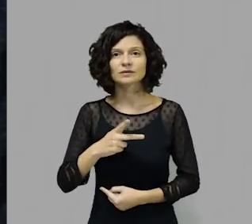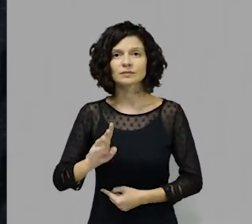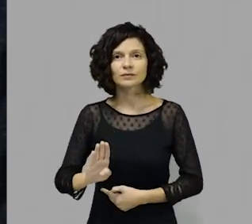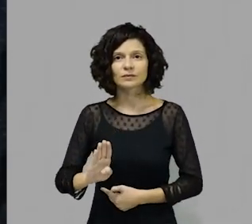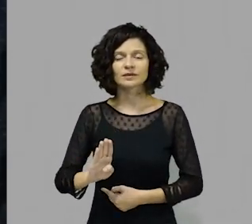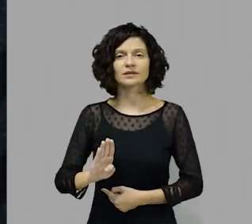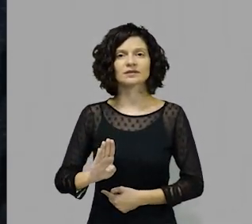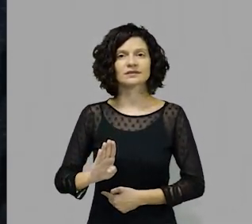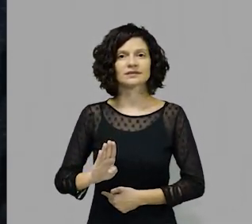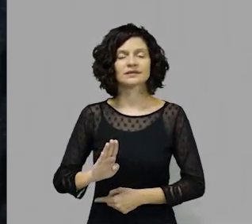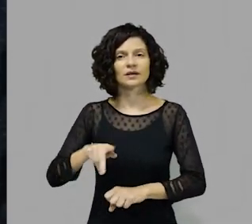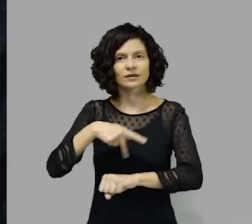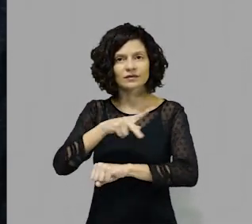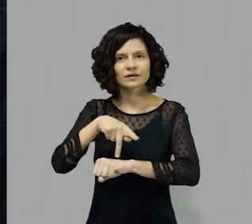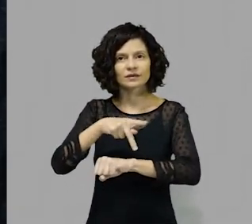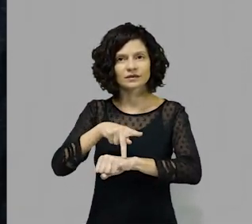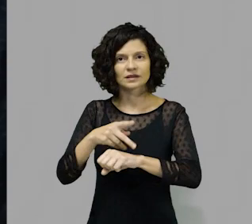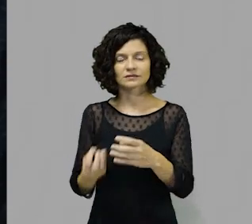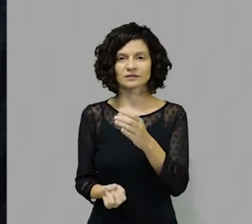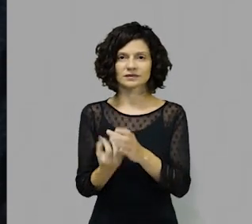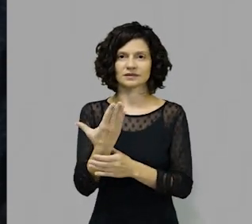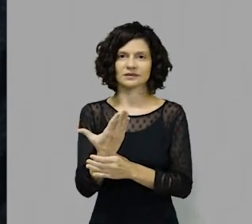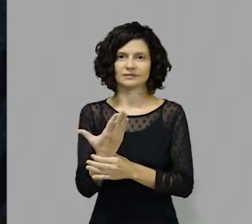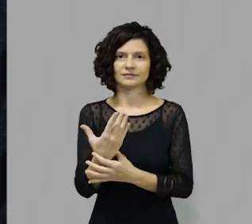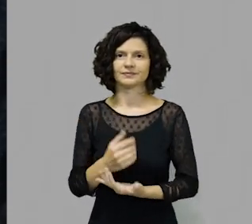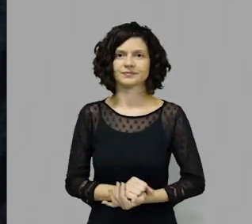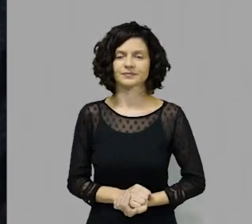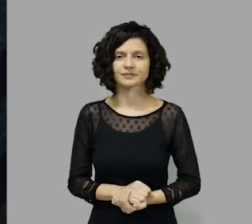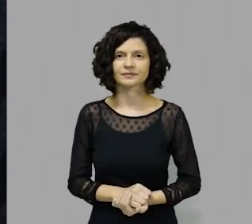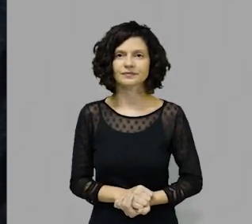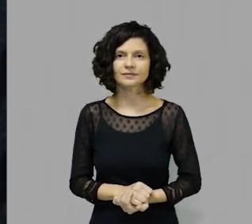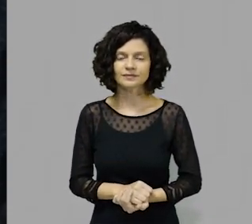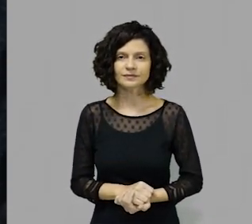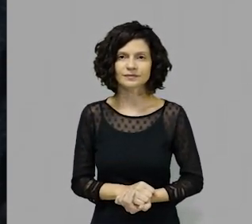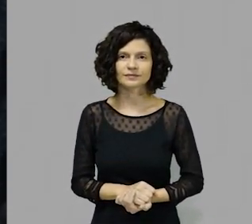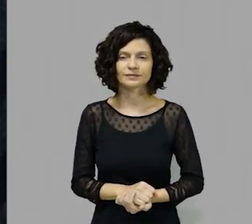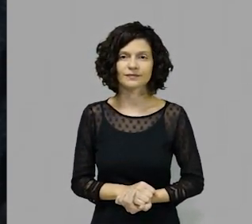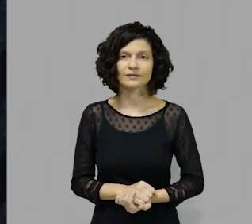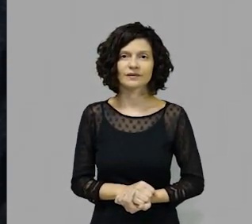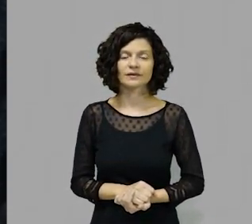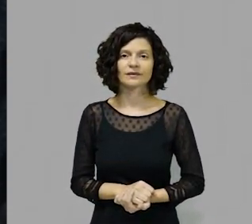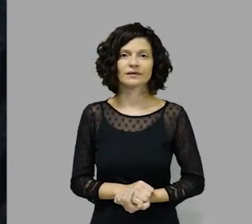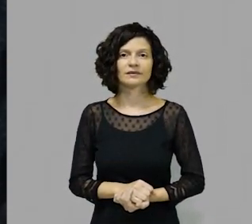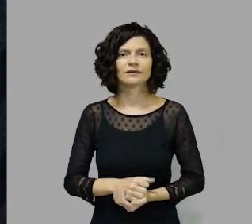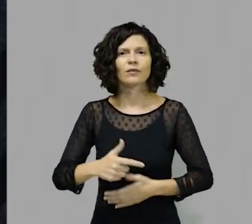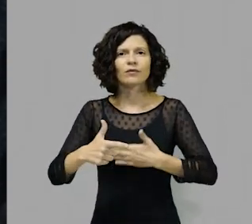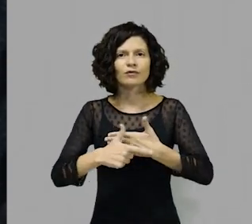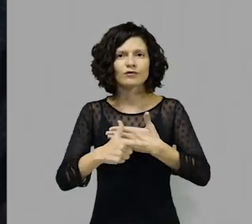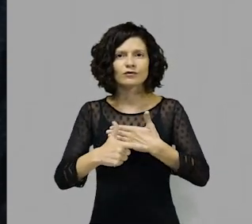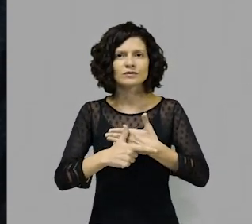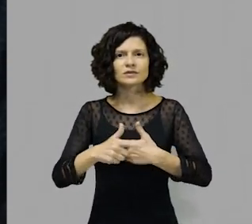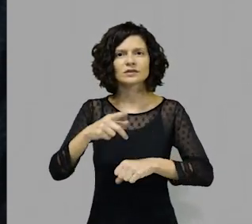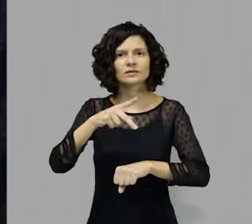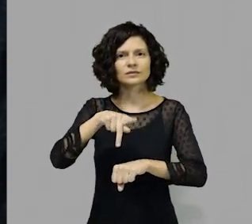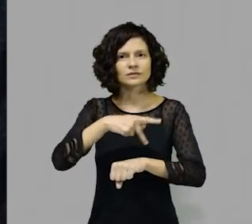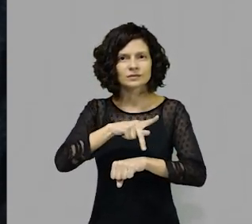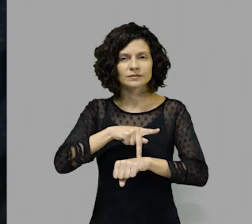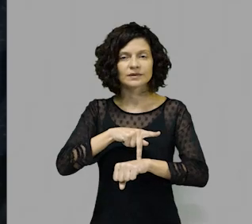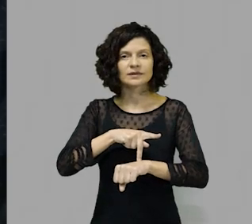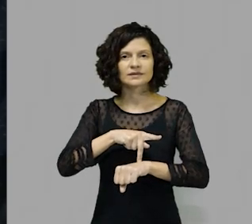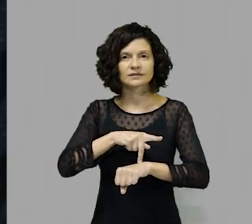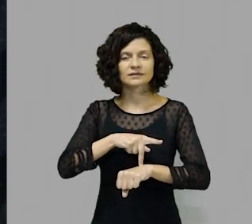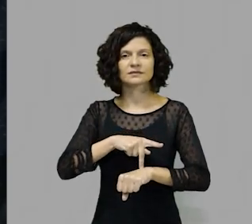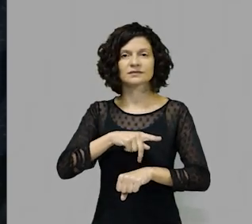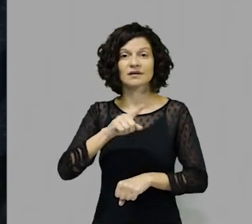promovidas pelo poder público. Elas são promovidas pelo Estado. Então, o primeiro papel do Estado é exatamente o papel de facilitar, ou